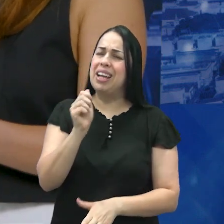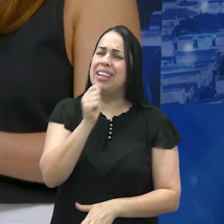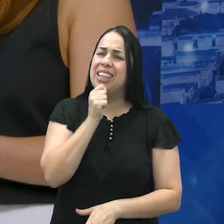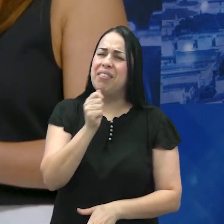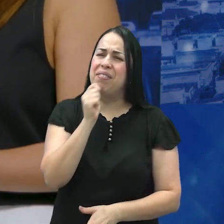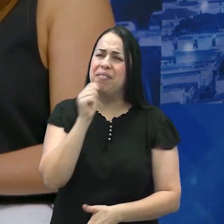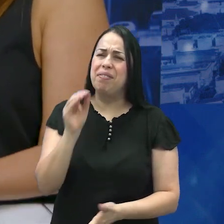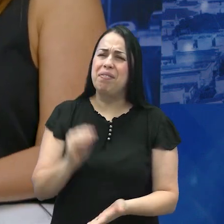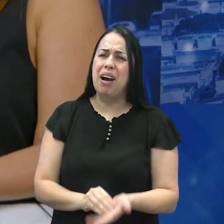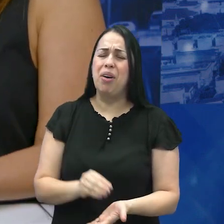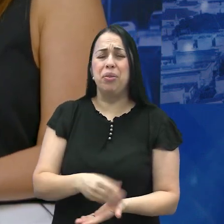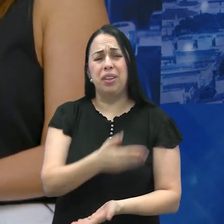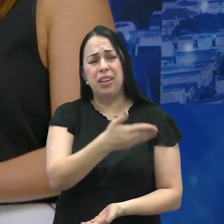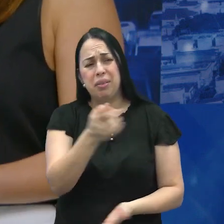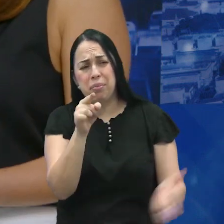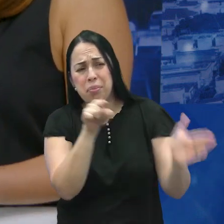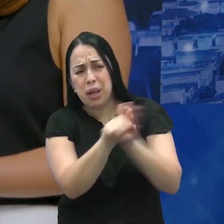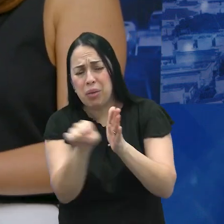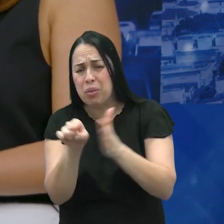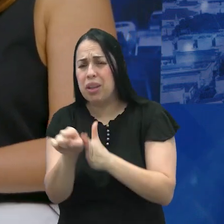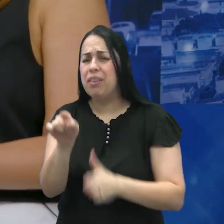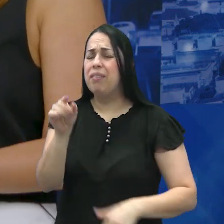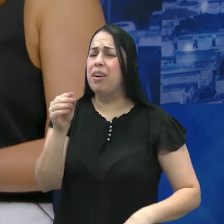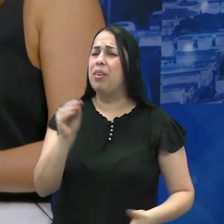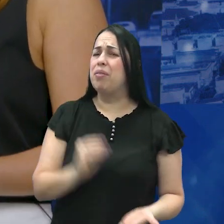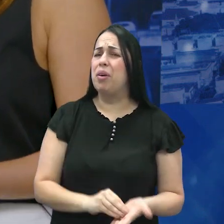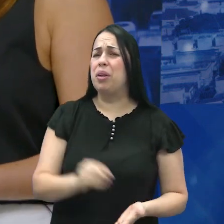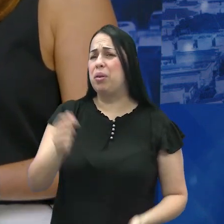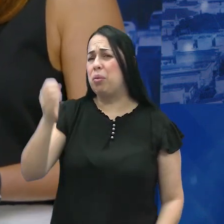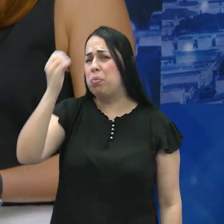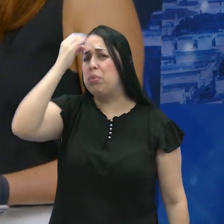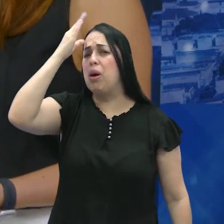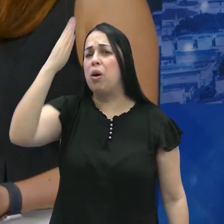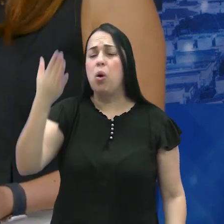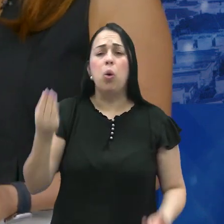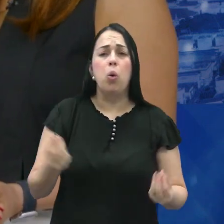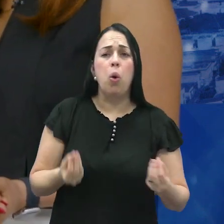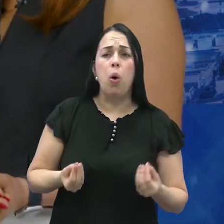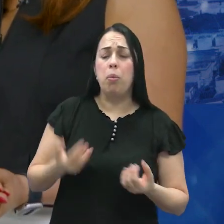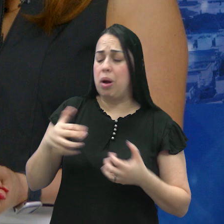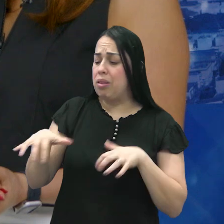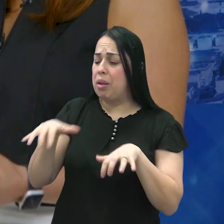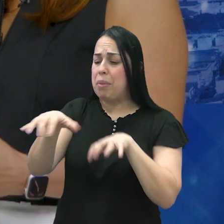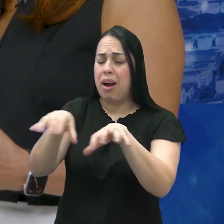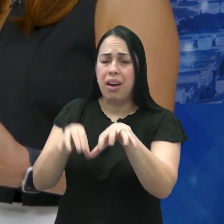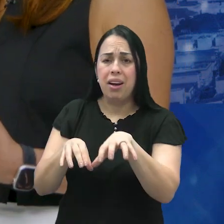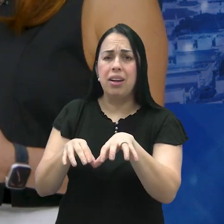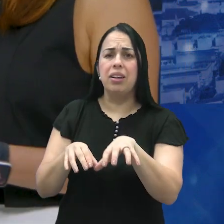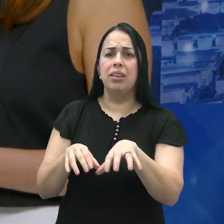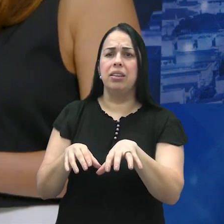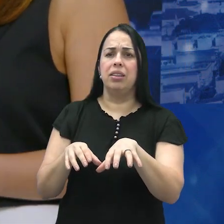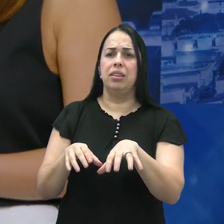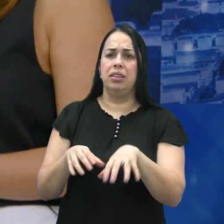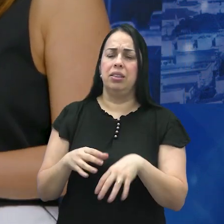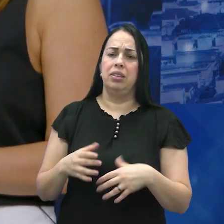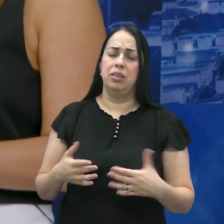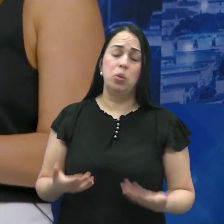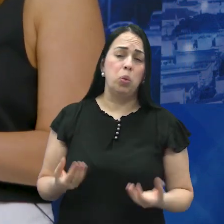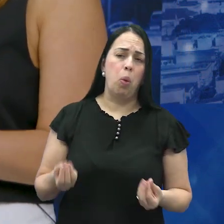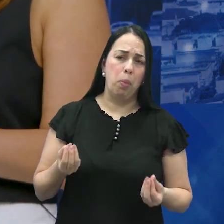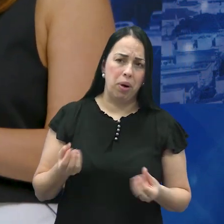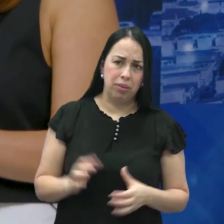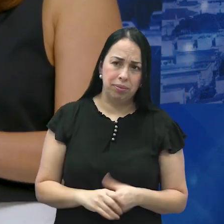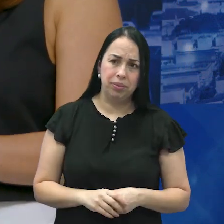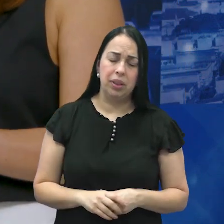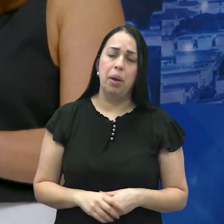falta um pouco de conhecimento de que material eu devo encaminhar como potencialmente reciclável seco, que é o que a gente coleta hoje. Então,